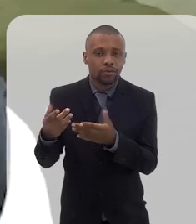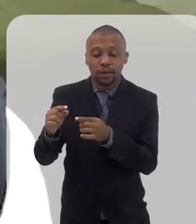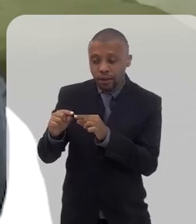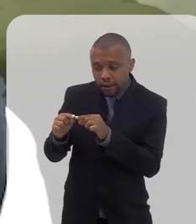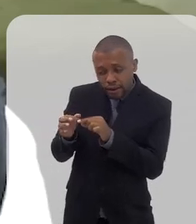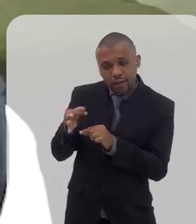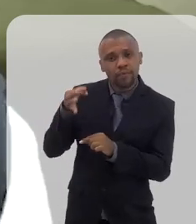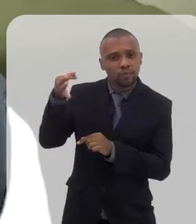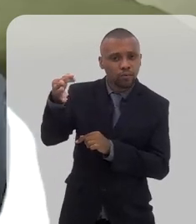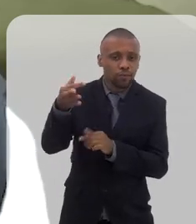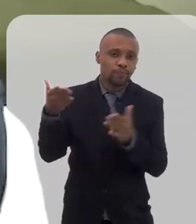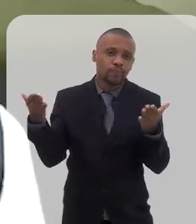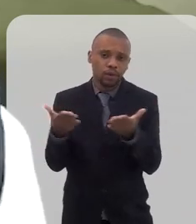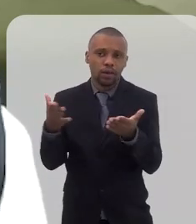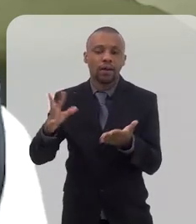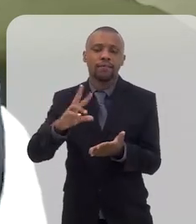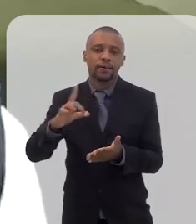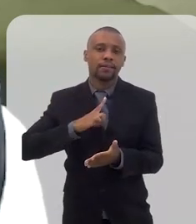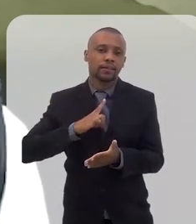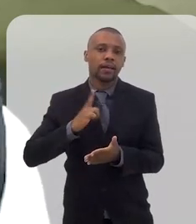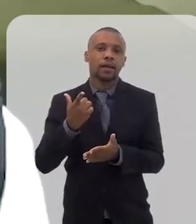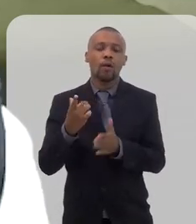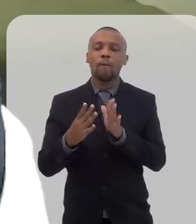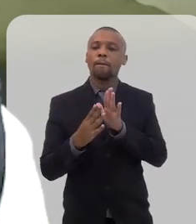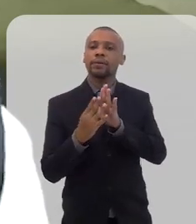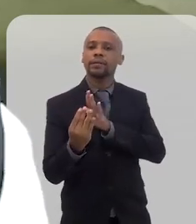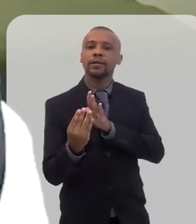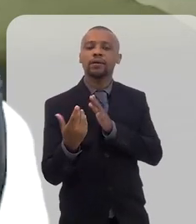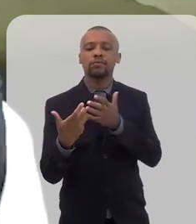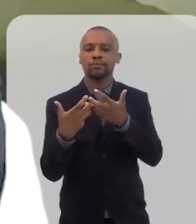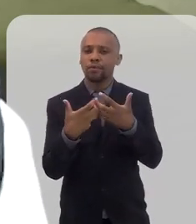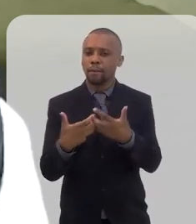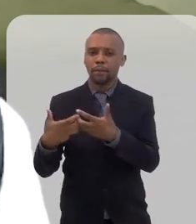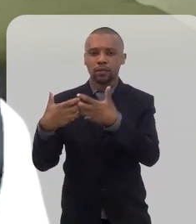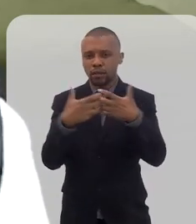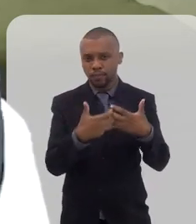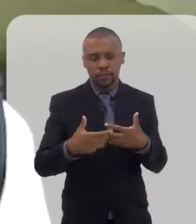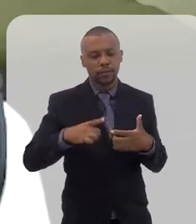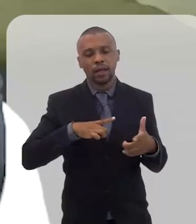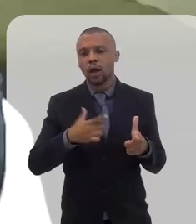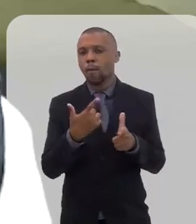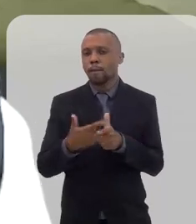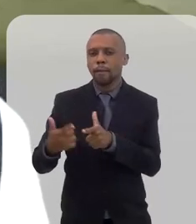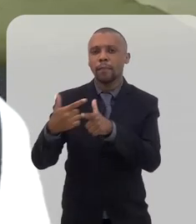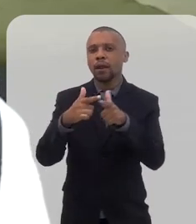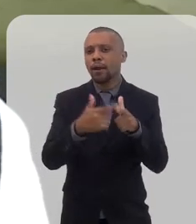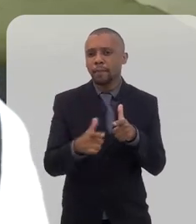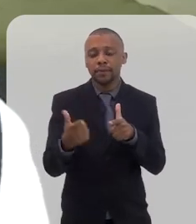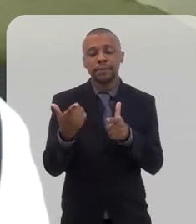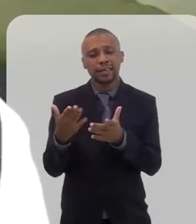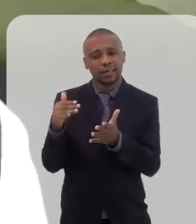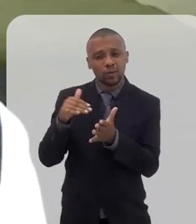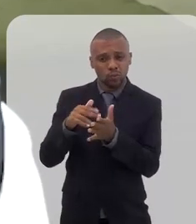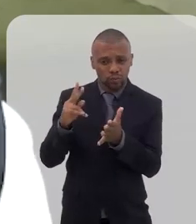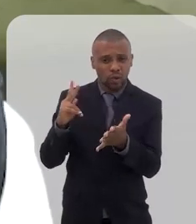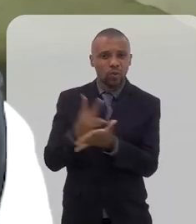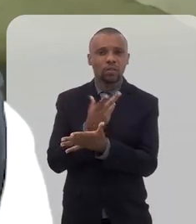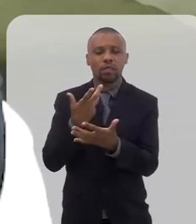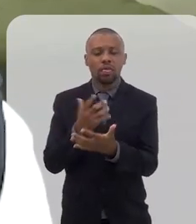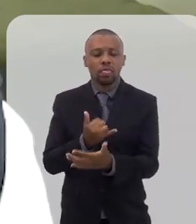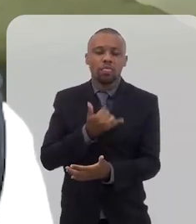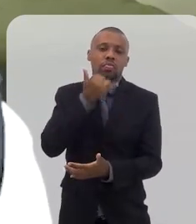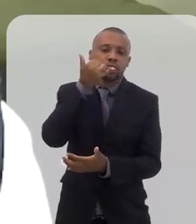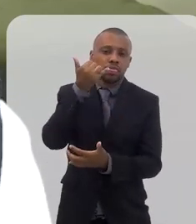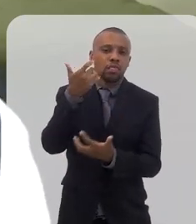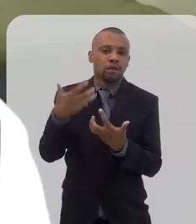assim, vai sair agora o retrato e Petrópolis vai estar com as consequências desse último desastre. Mas